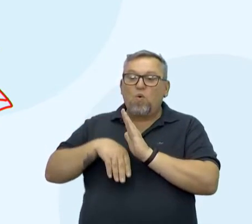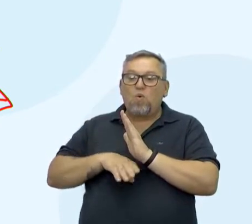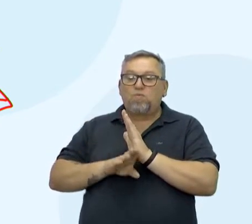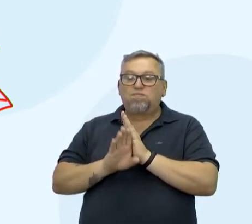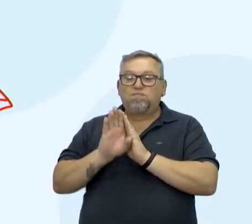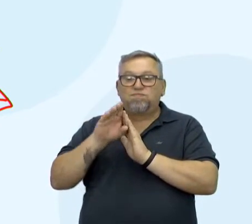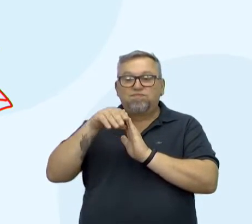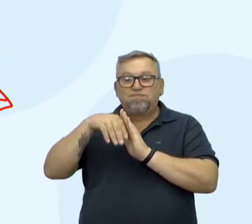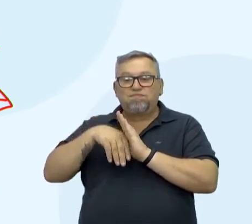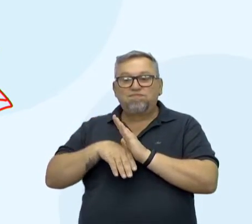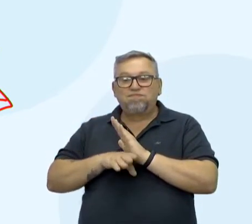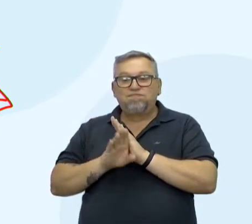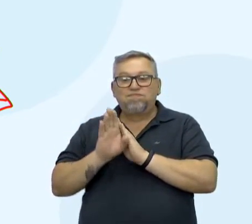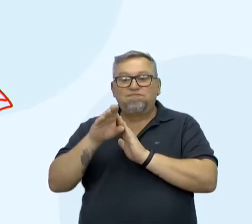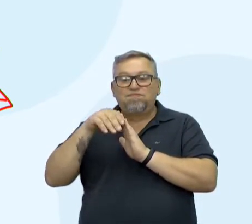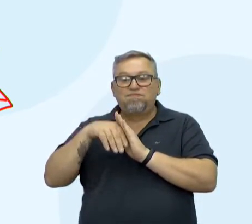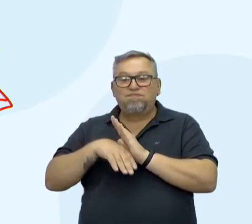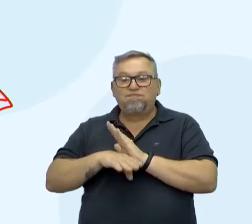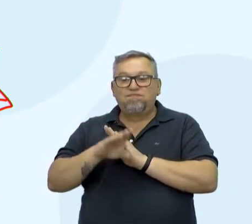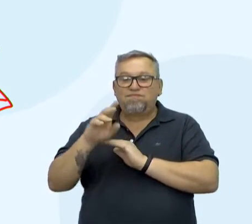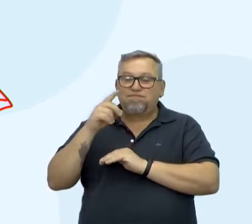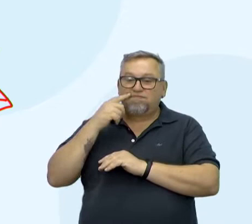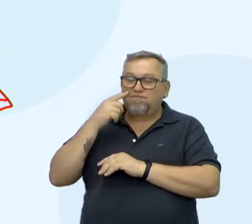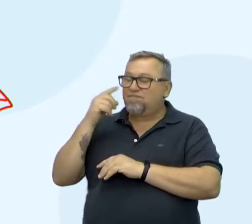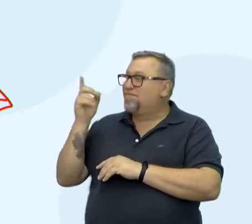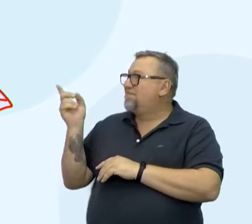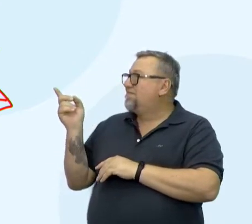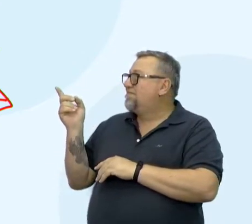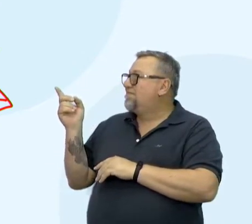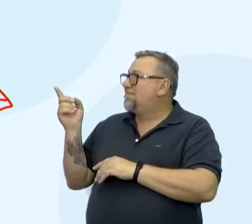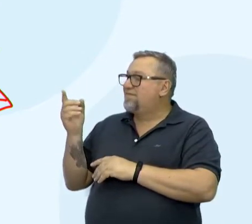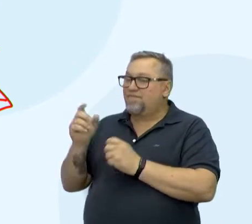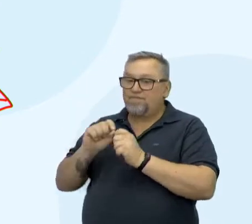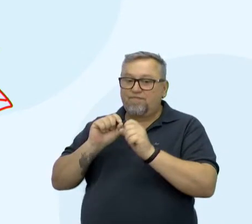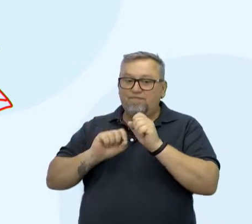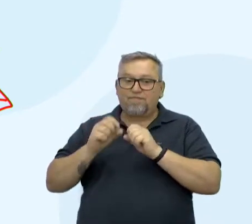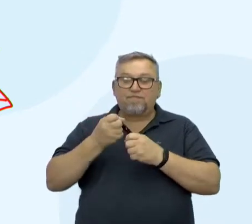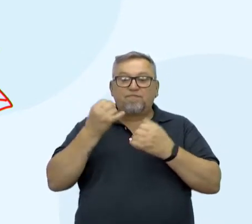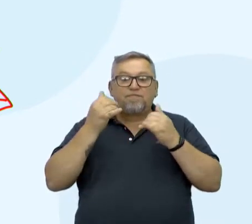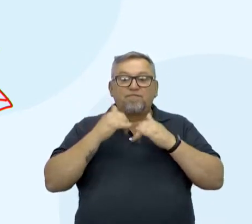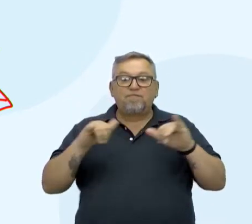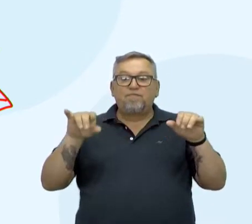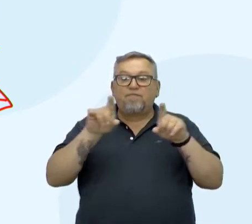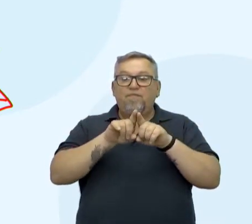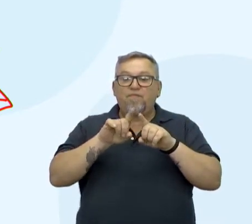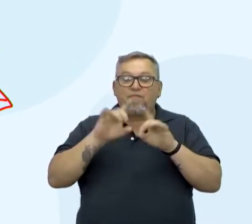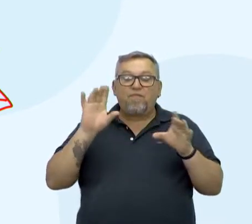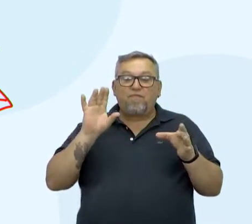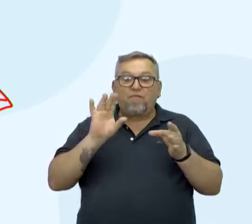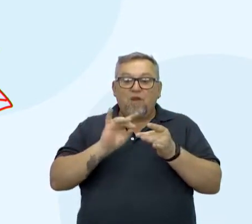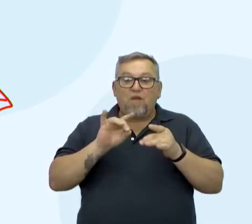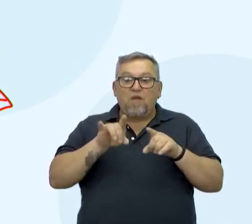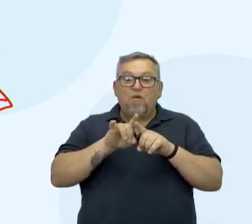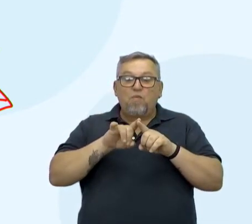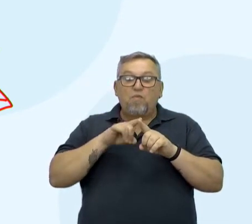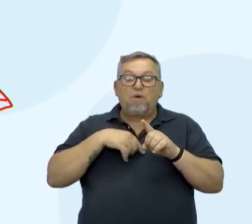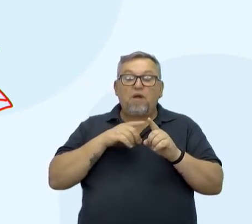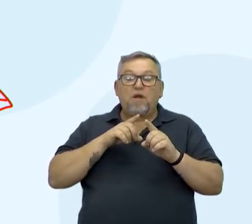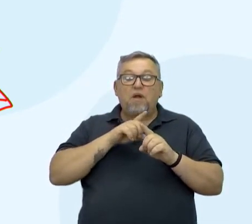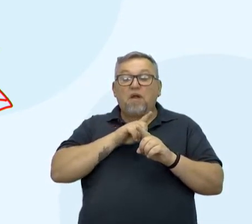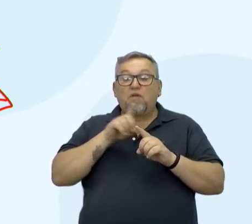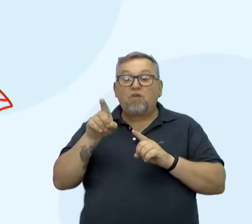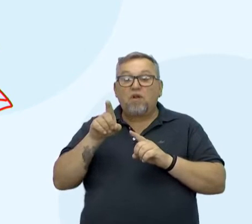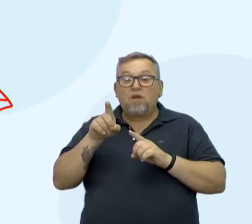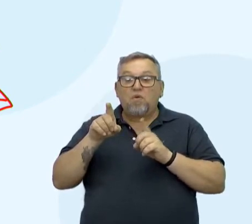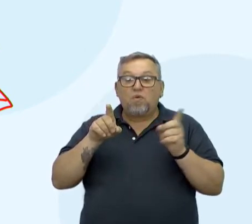tá mostrando, né? Você pode aqui ver como que essa onda oscila tanto a parte elétrica como a parte magnética. E a direção que está oscilando